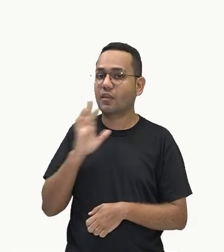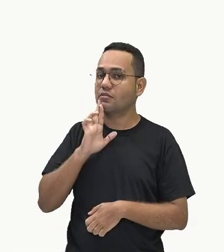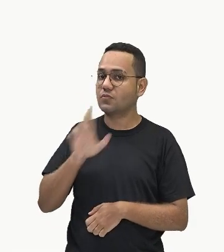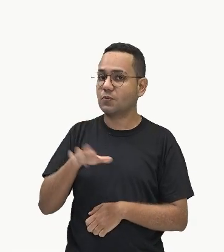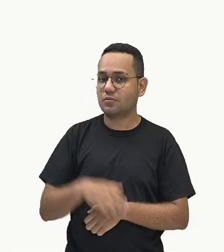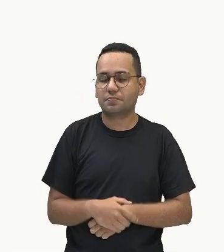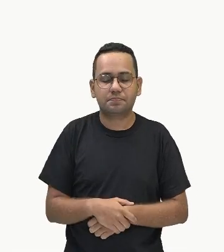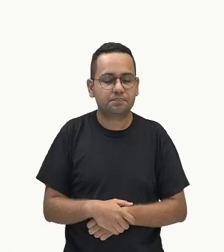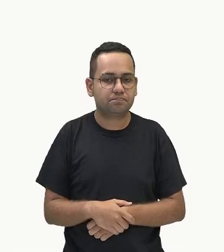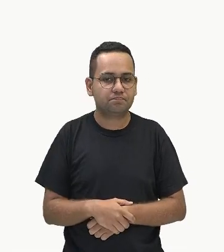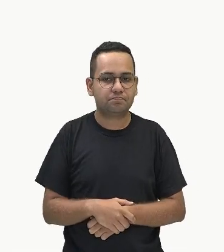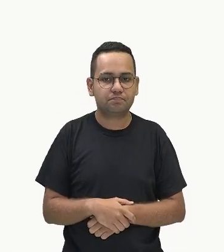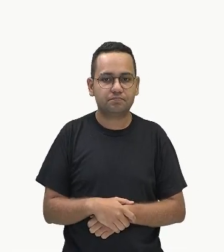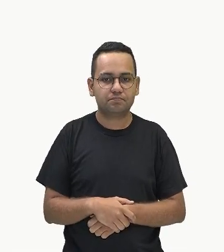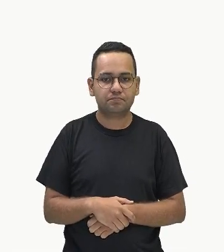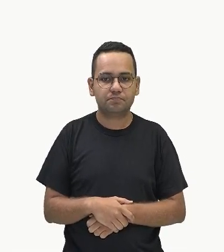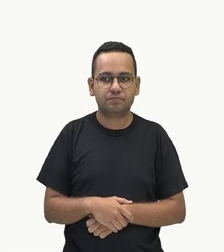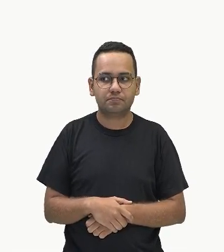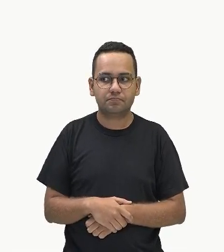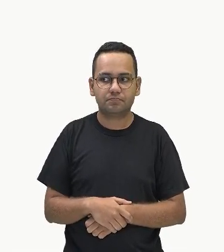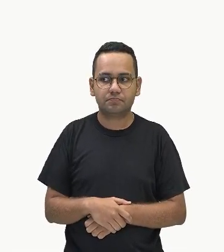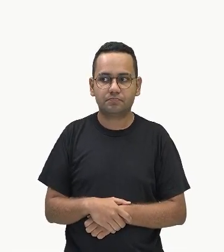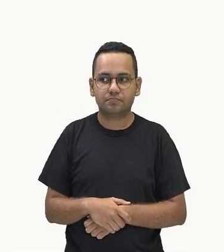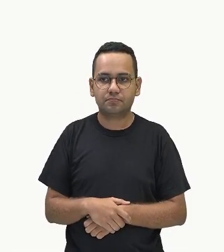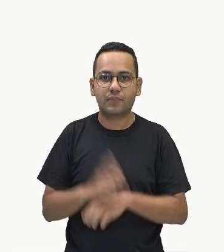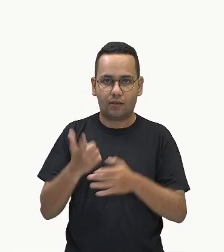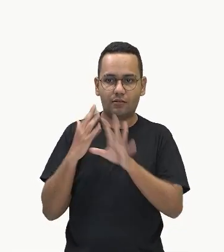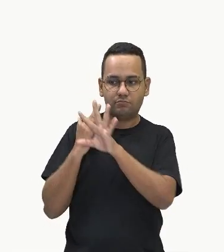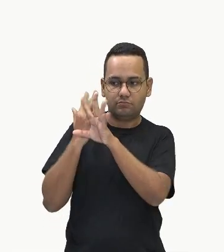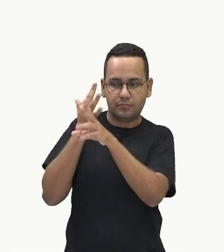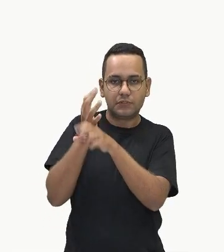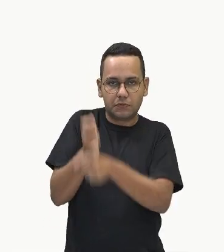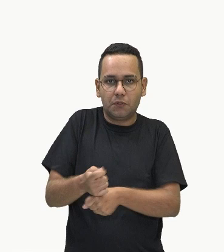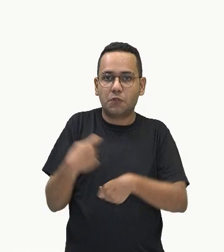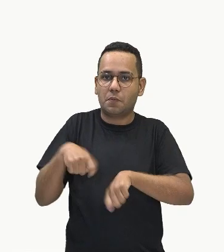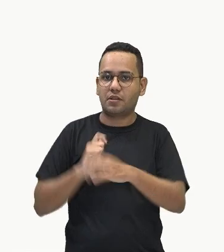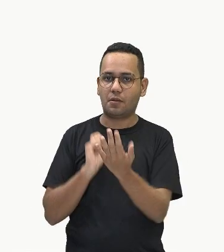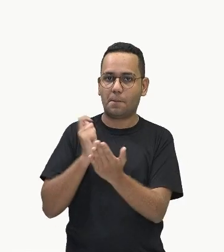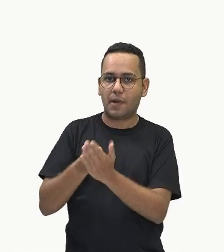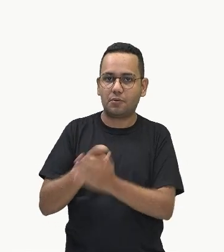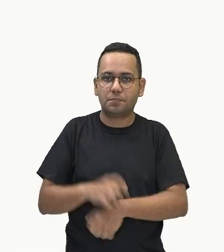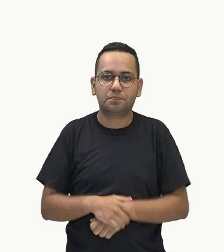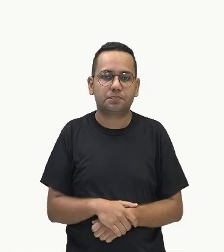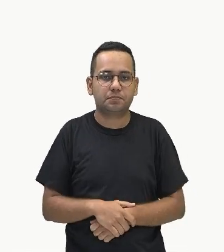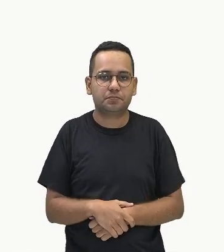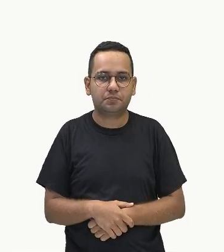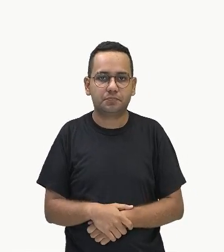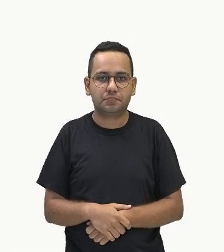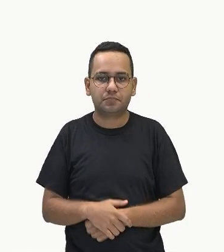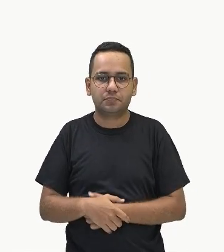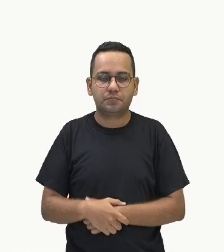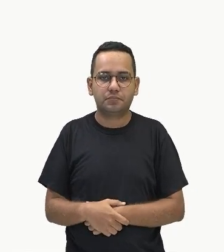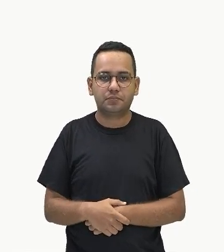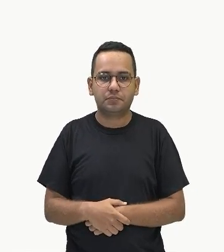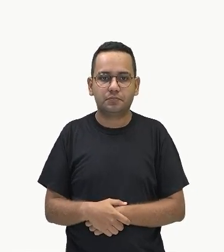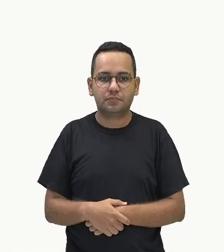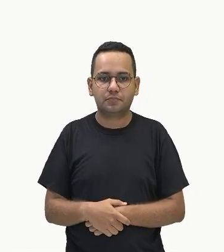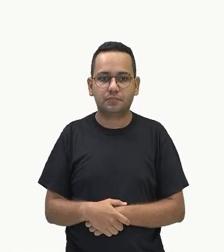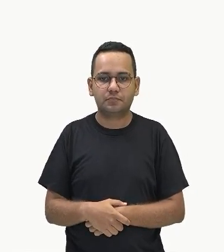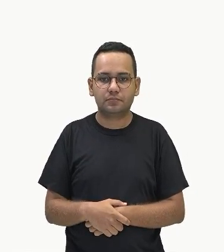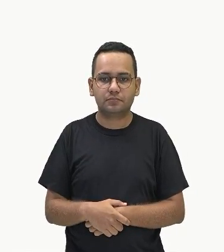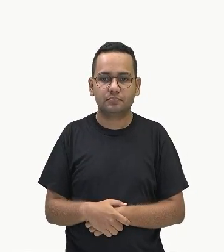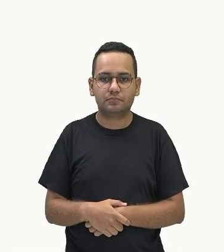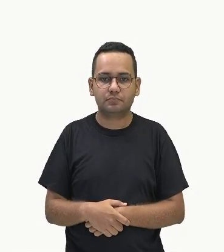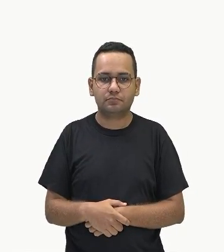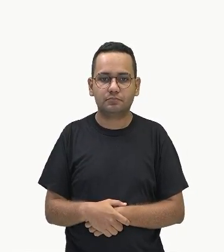Ok, então esse aqui vai ser o valor do meu montante, né, ao final do empréstimo. Tudo bem? Então sempre a gente vai fazer,